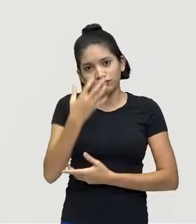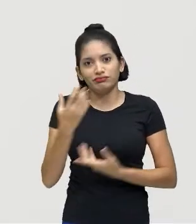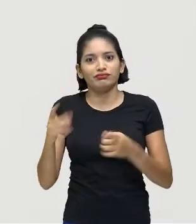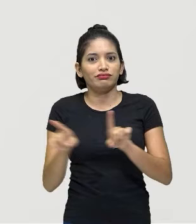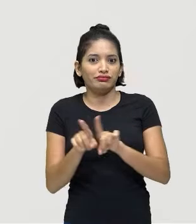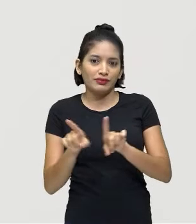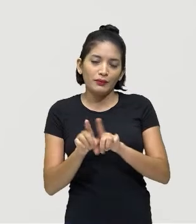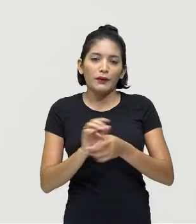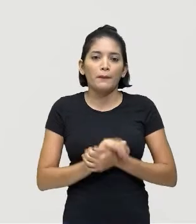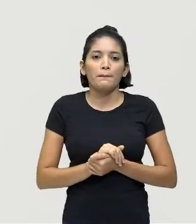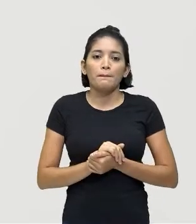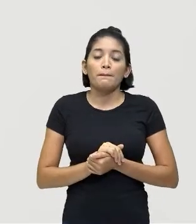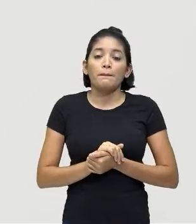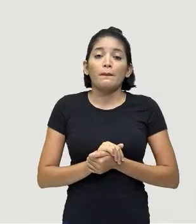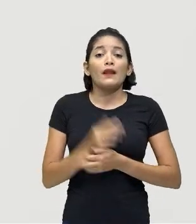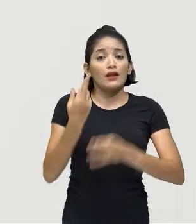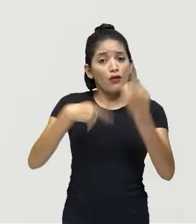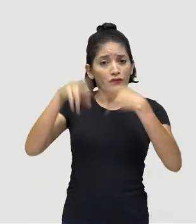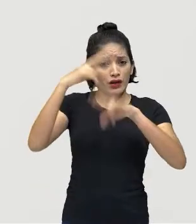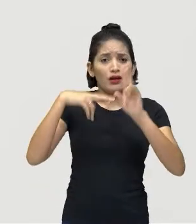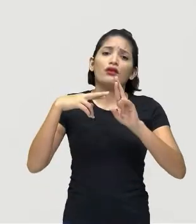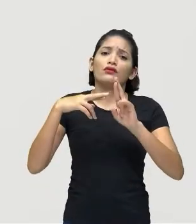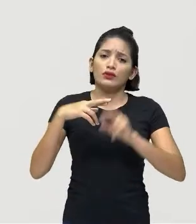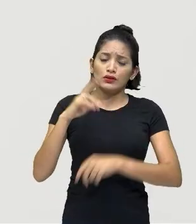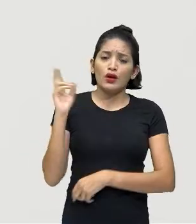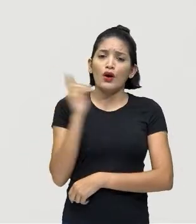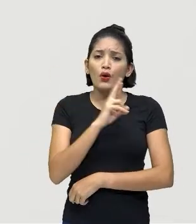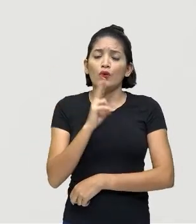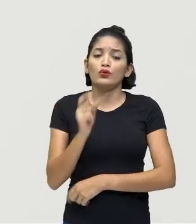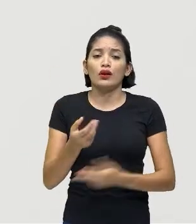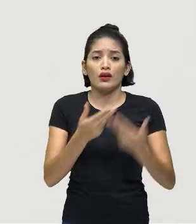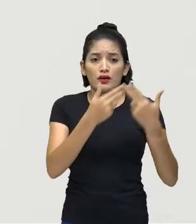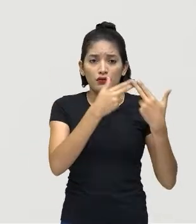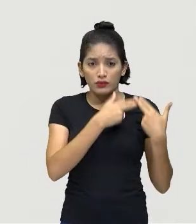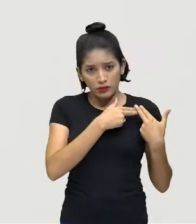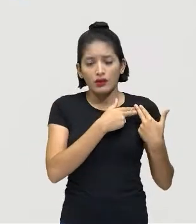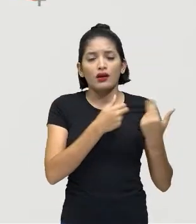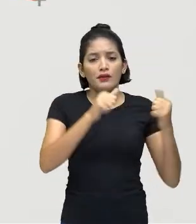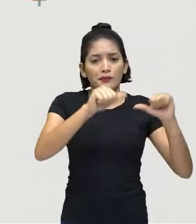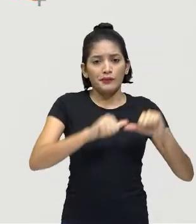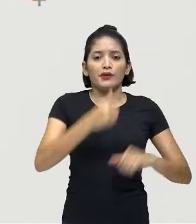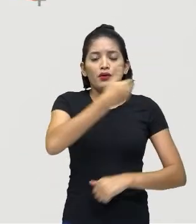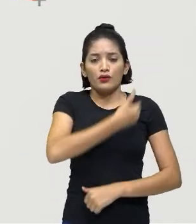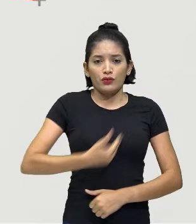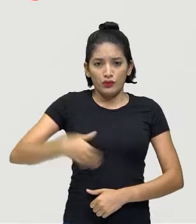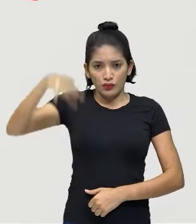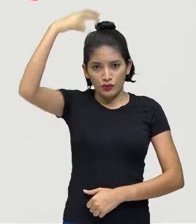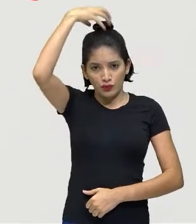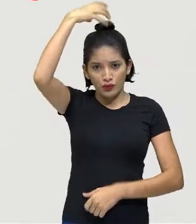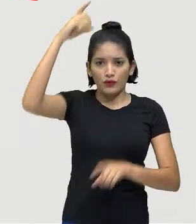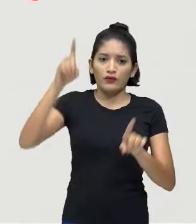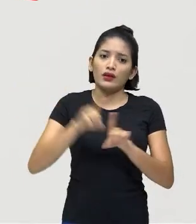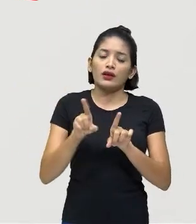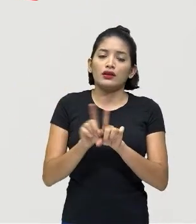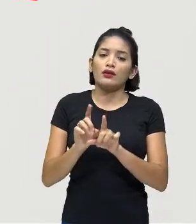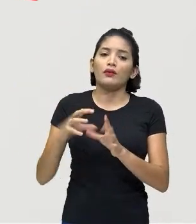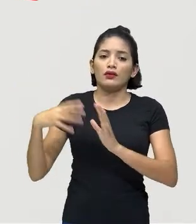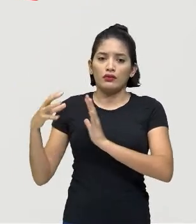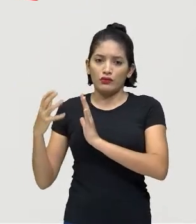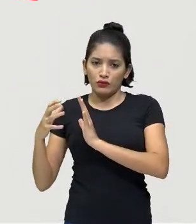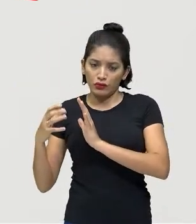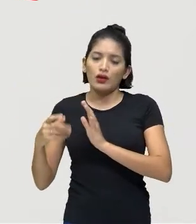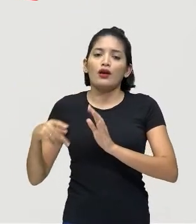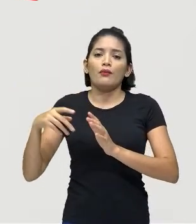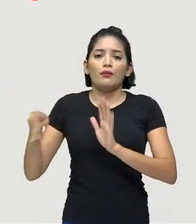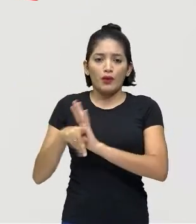tenho a Revolução Russa foi responsável pela queda da monarquia e a ascensão do Partido Bolchevique ao poder.